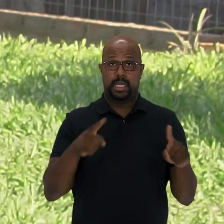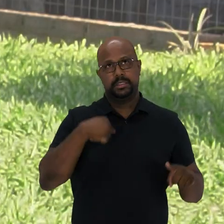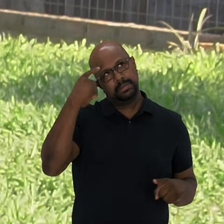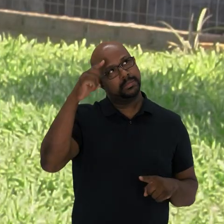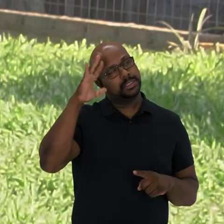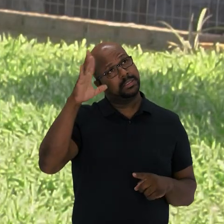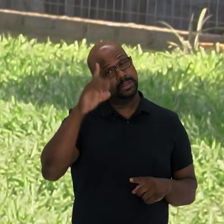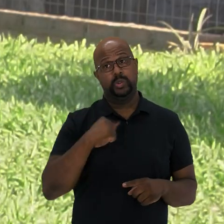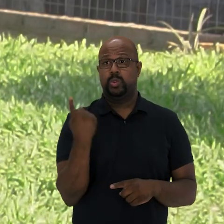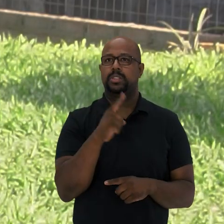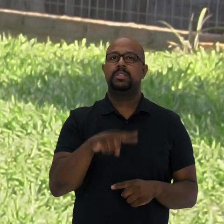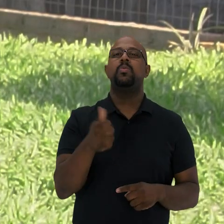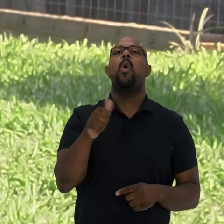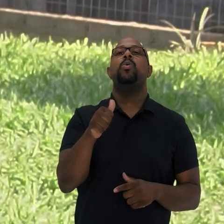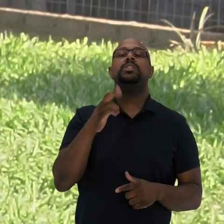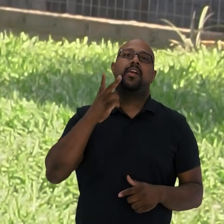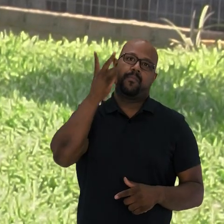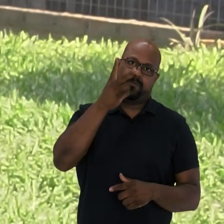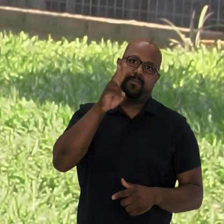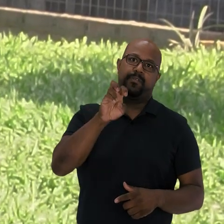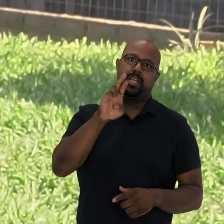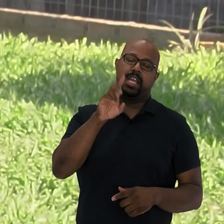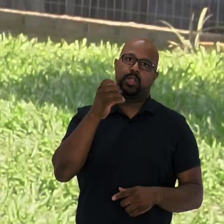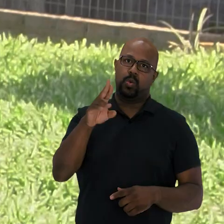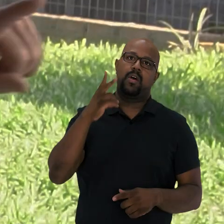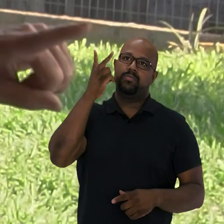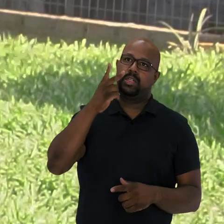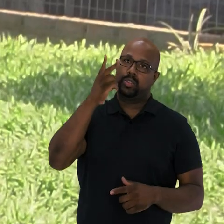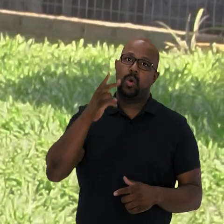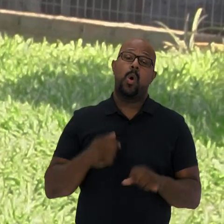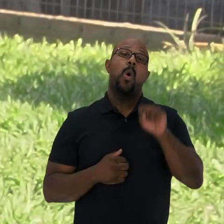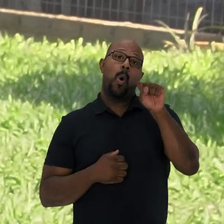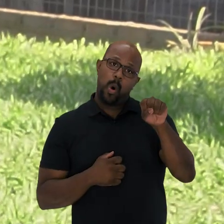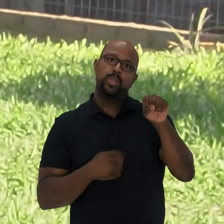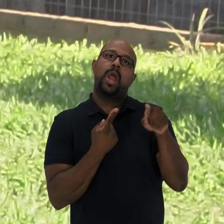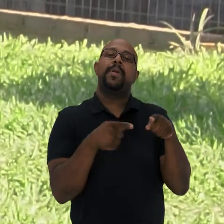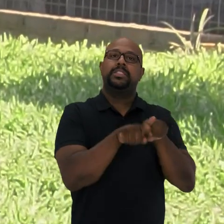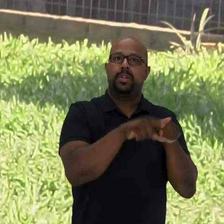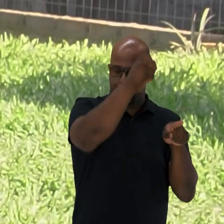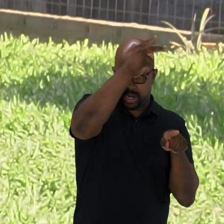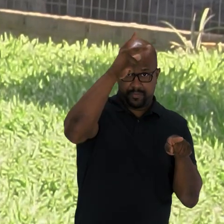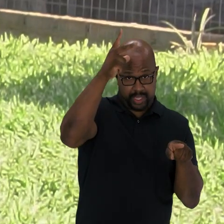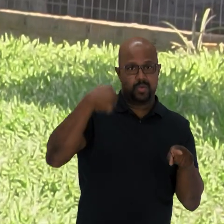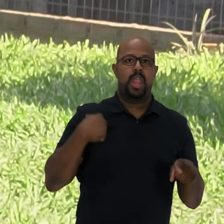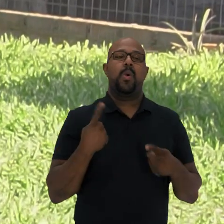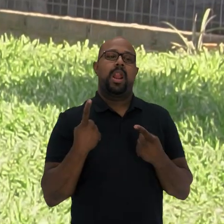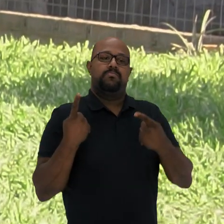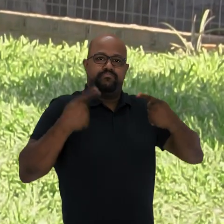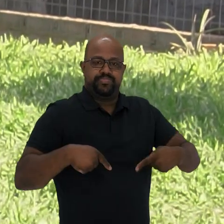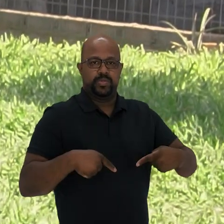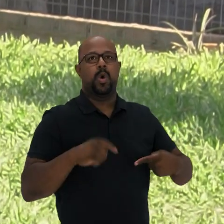Mas imagina, nós éramos 11 vereadores, 8 eram do lado do prefeito, eu era